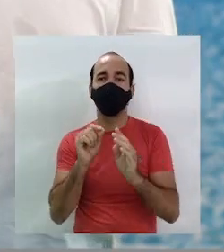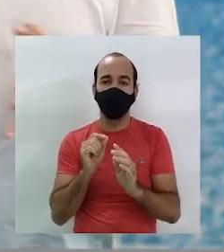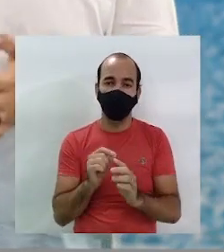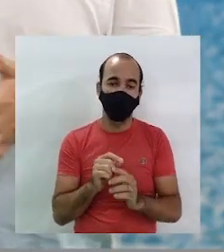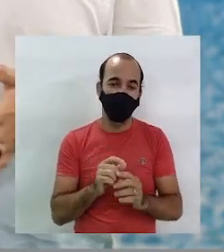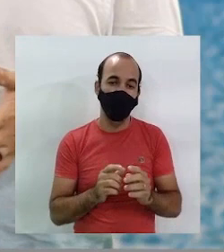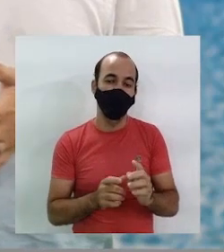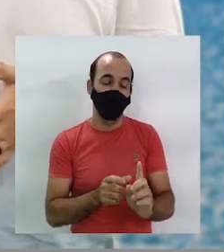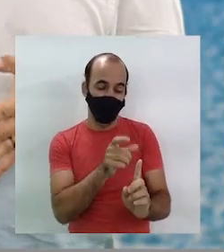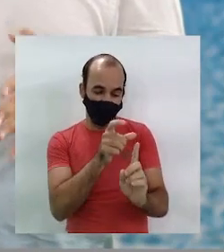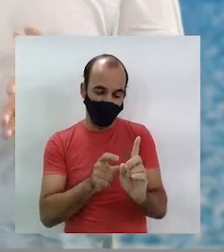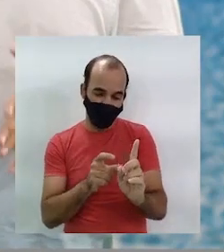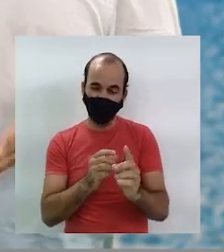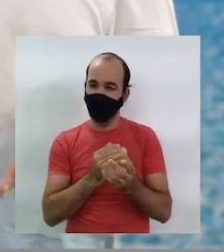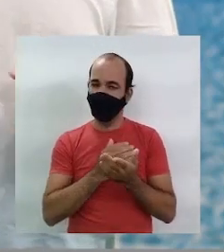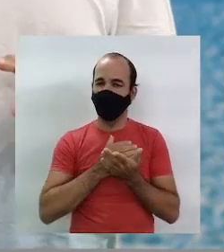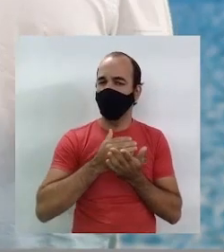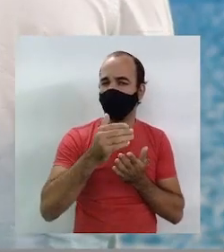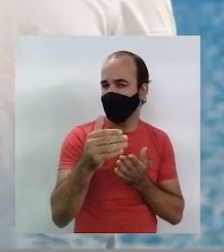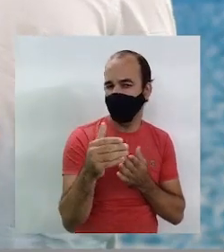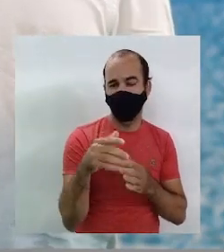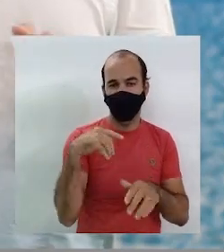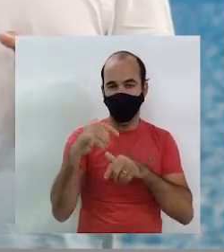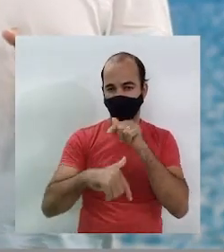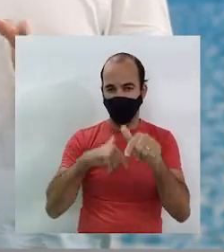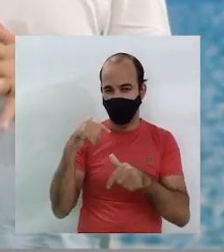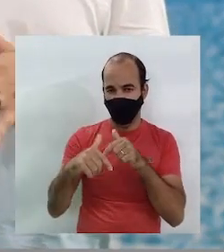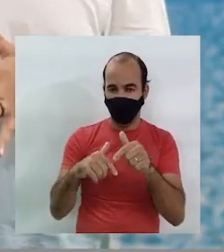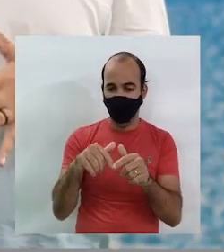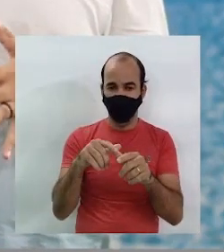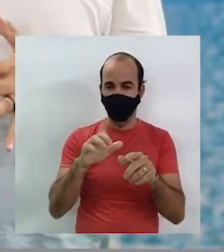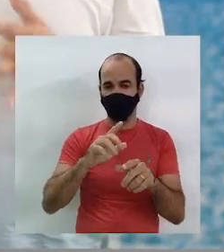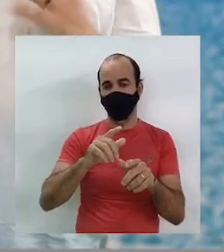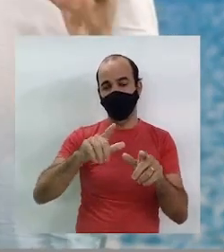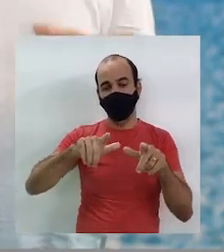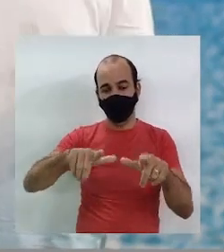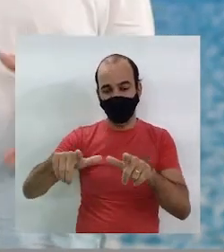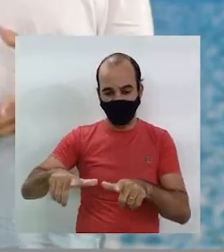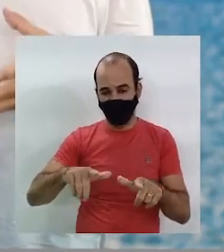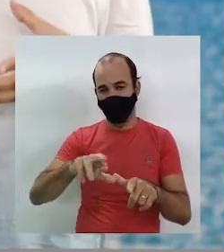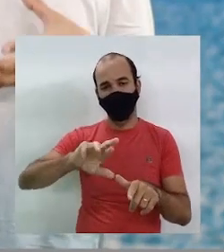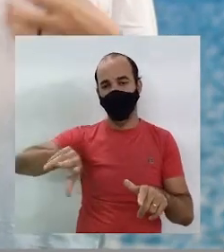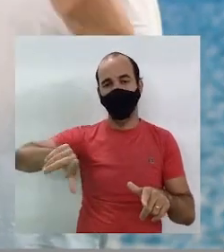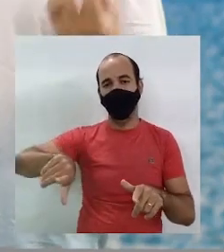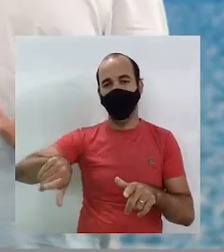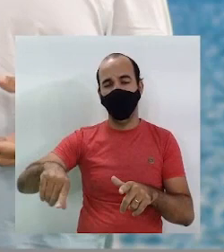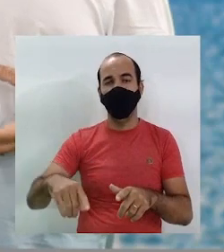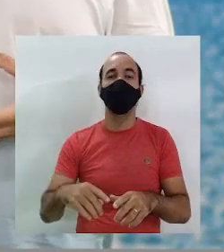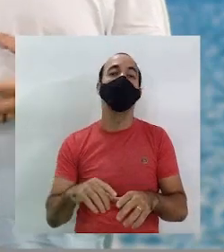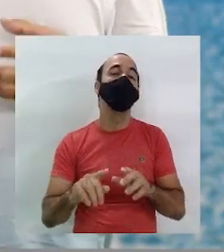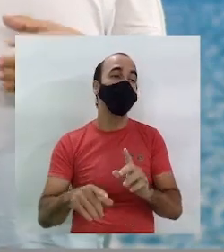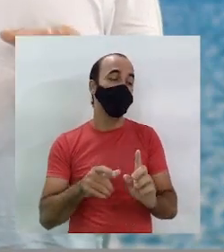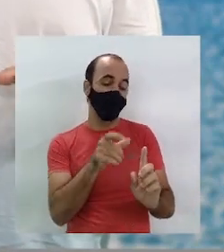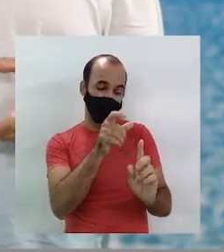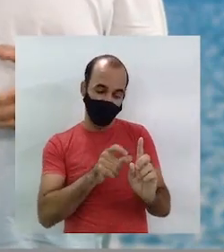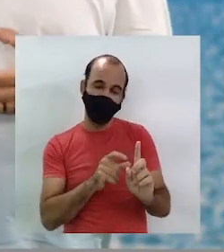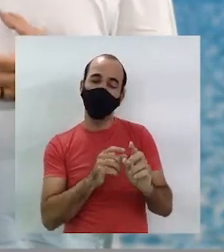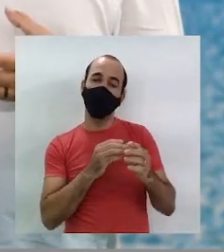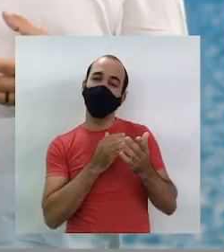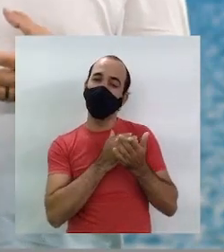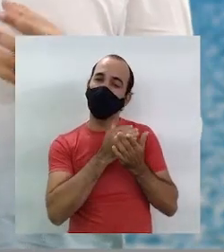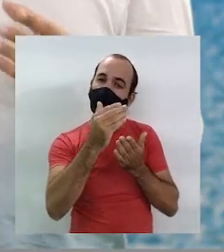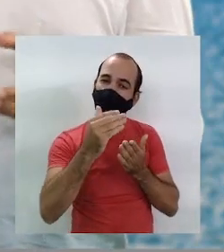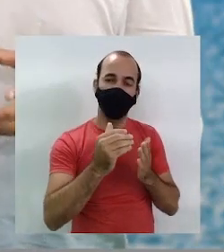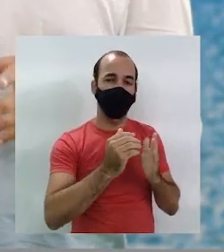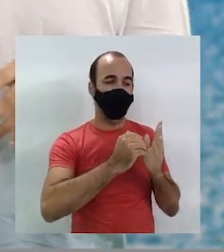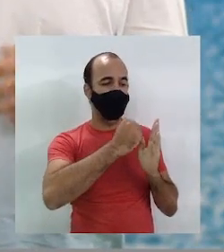como ceramista. Não? Não, ele não iniciou como ceramista. O trabalho dele começou ainda na